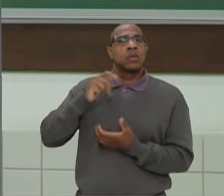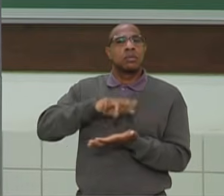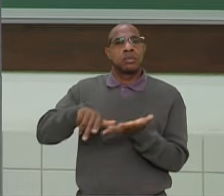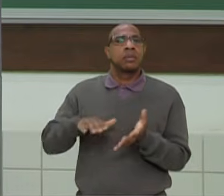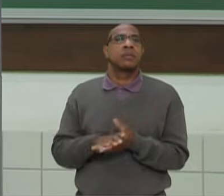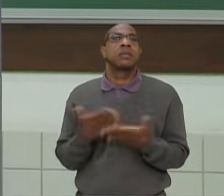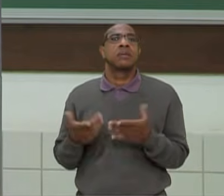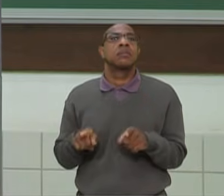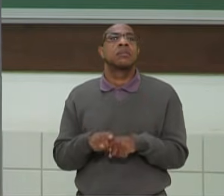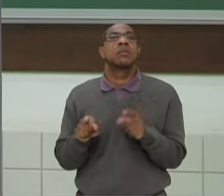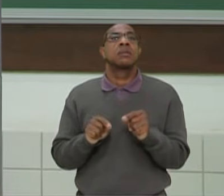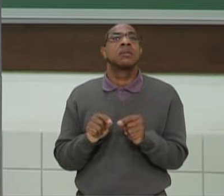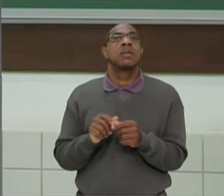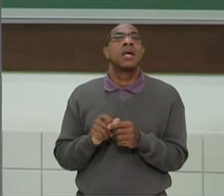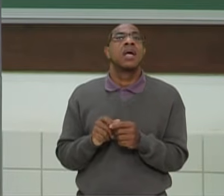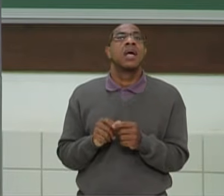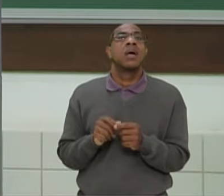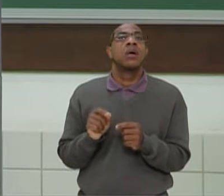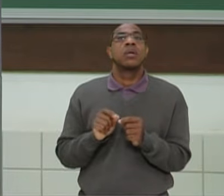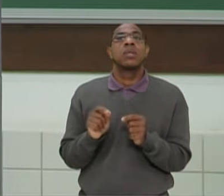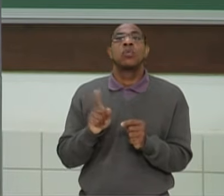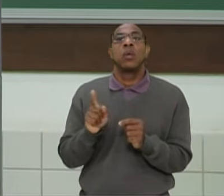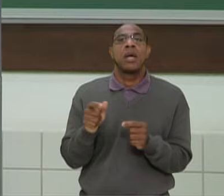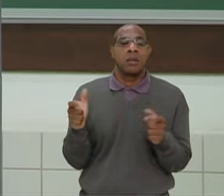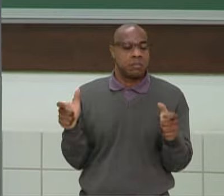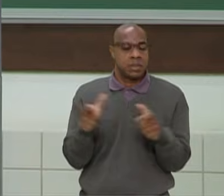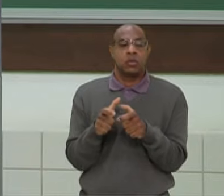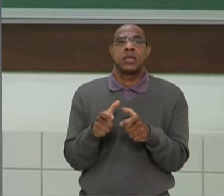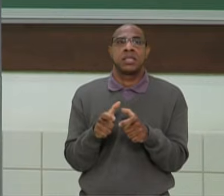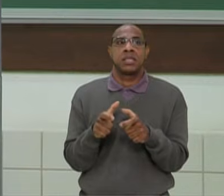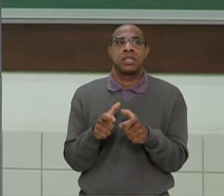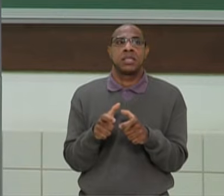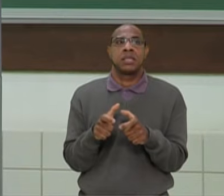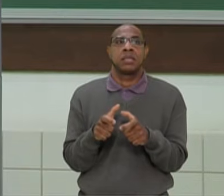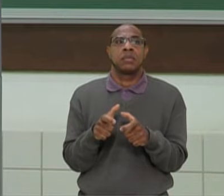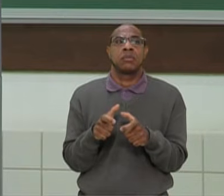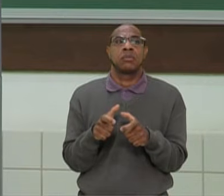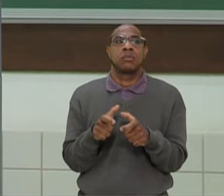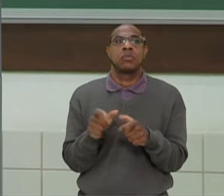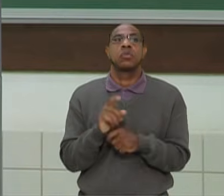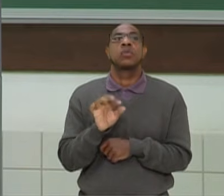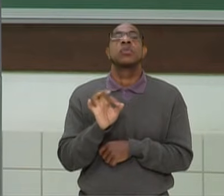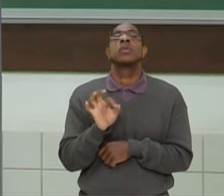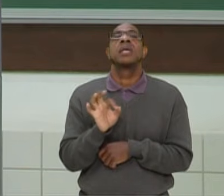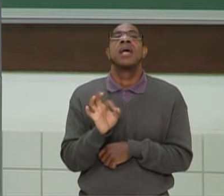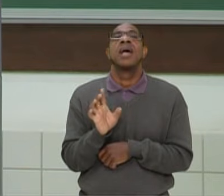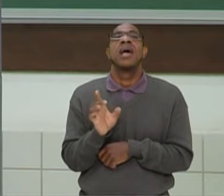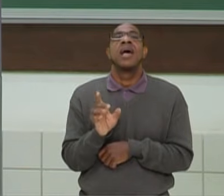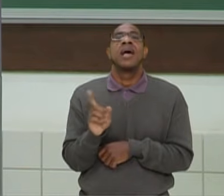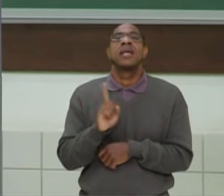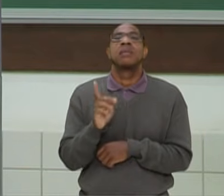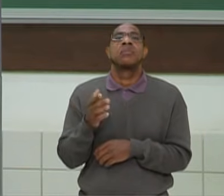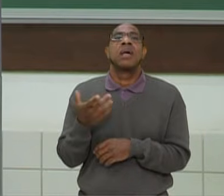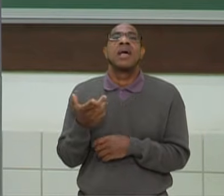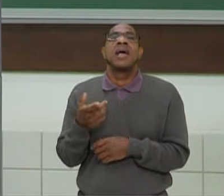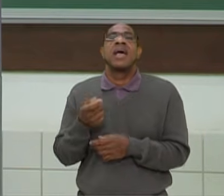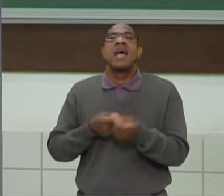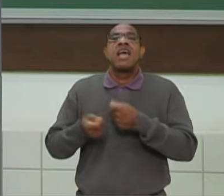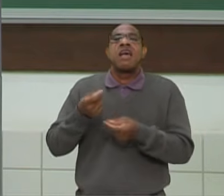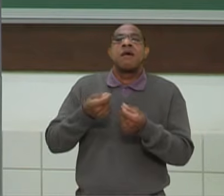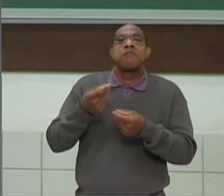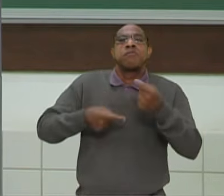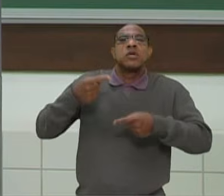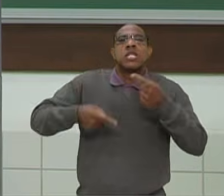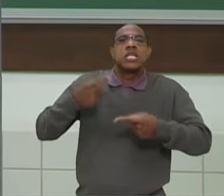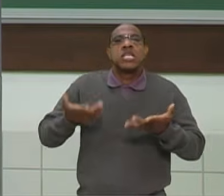minorias sociais, que não é em quantidade, é minoria por desvantagens políticas e econômicas na sociedade, né?